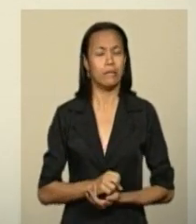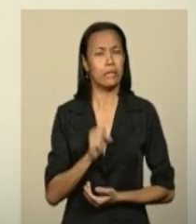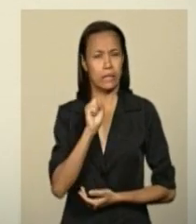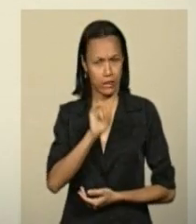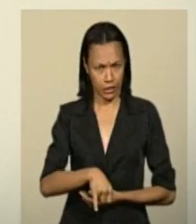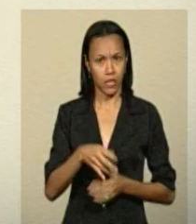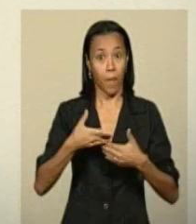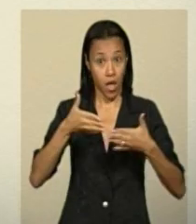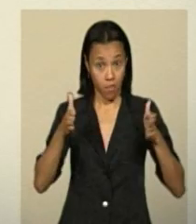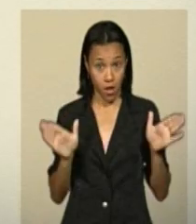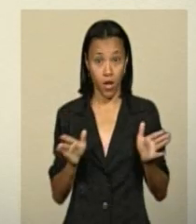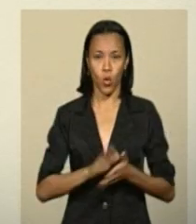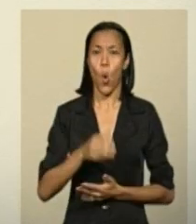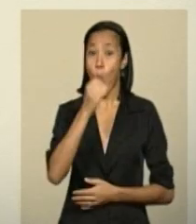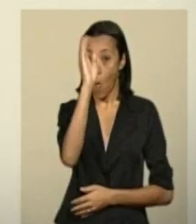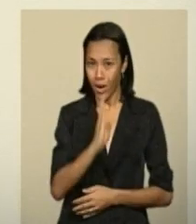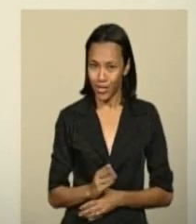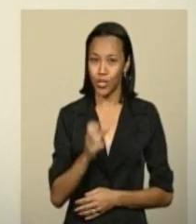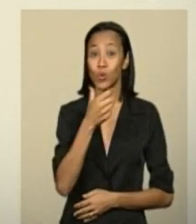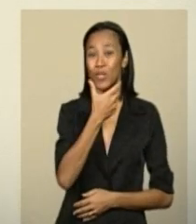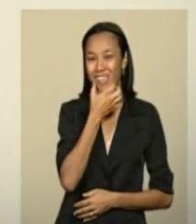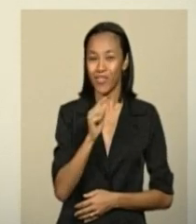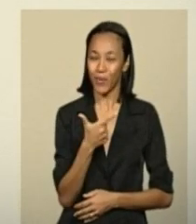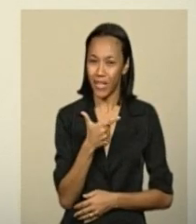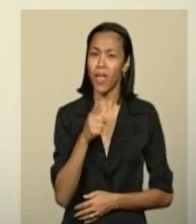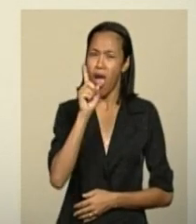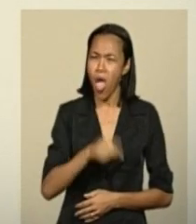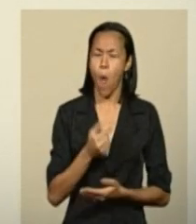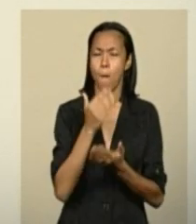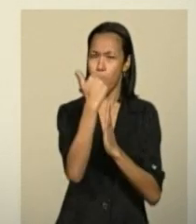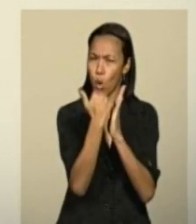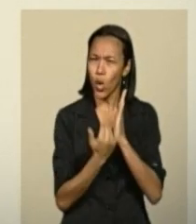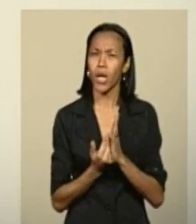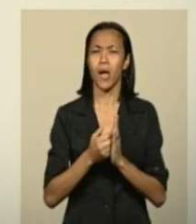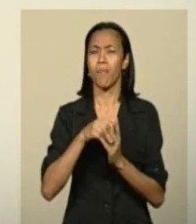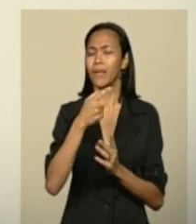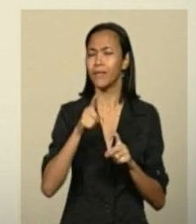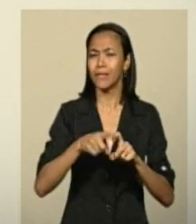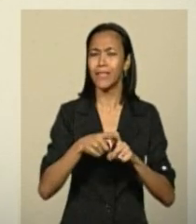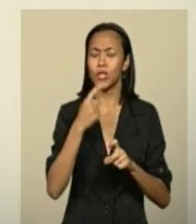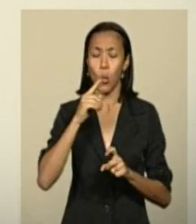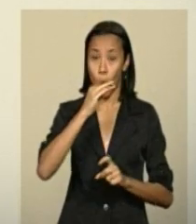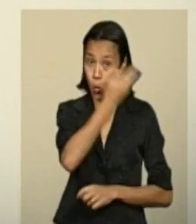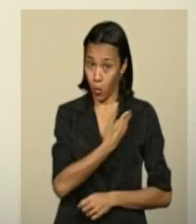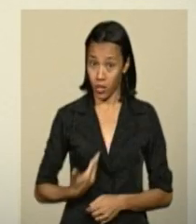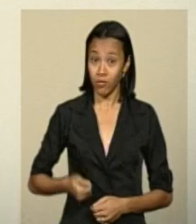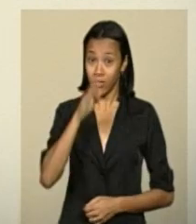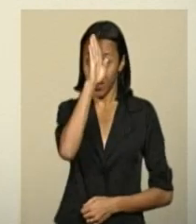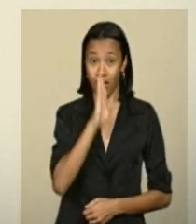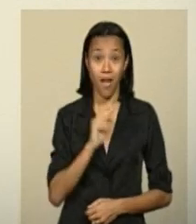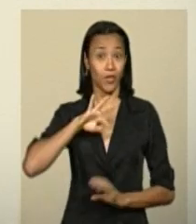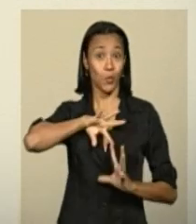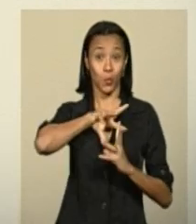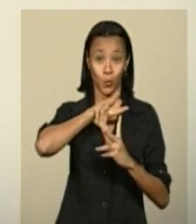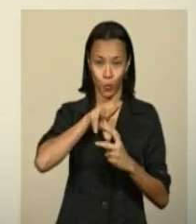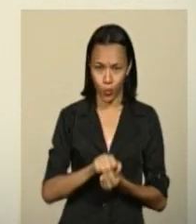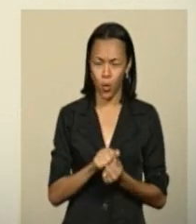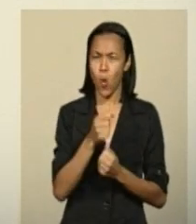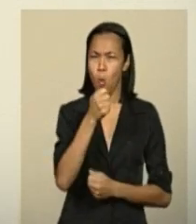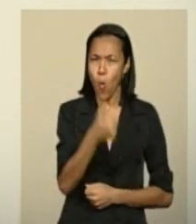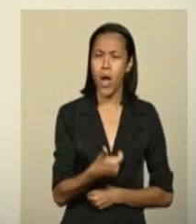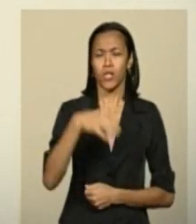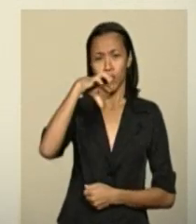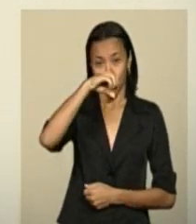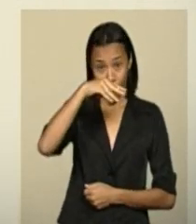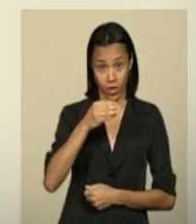Está sim o Brasil sorridente já é o maior programa de atendimento odontológico público e gratuito do Mundo Quase